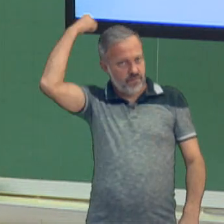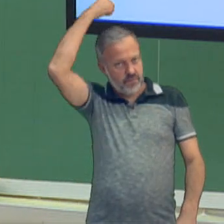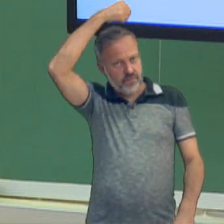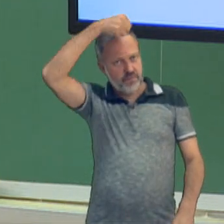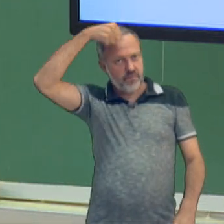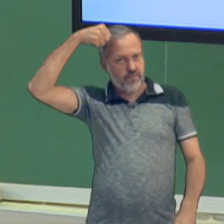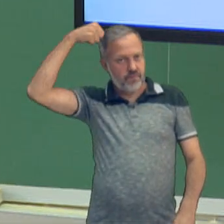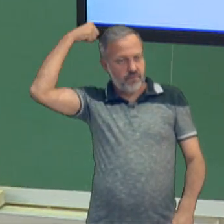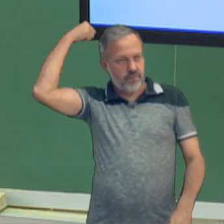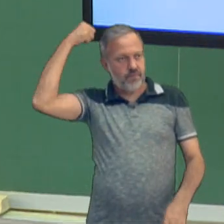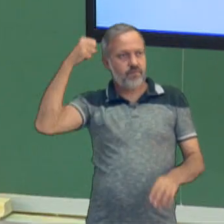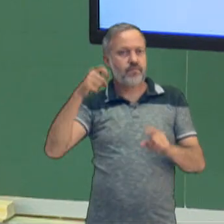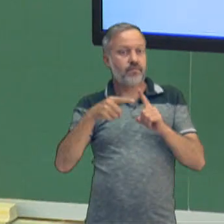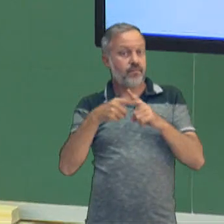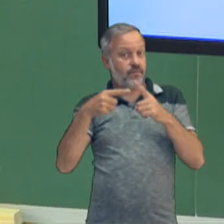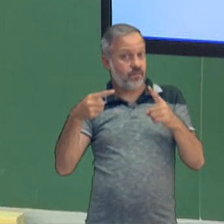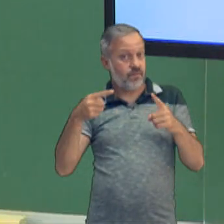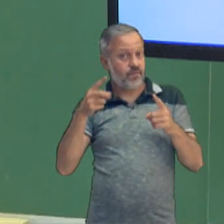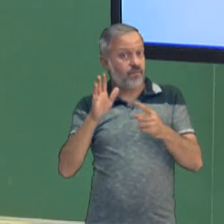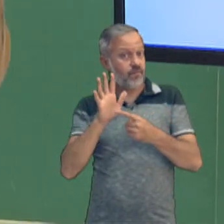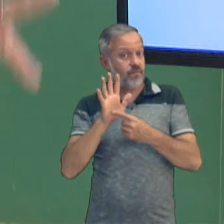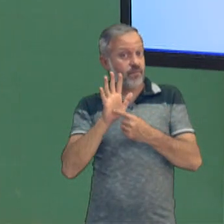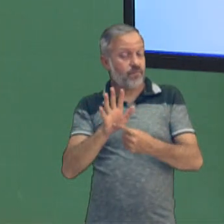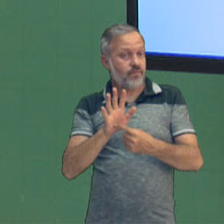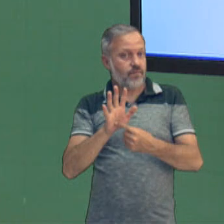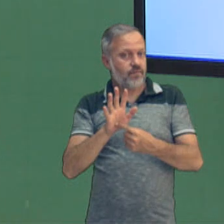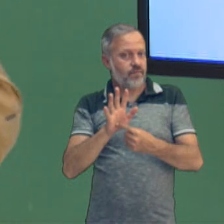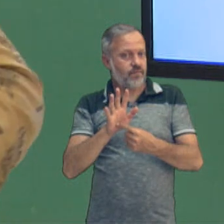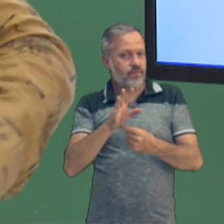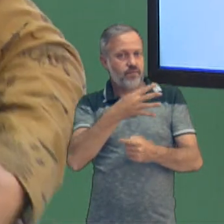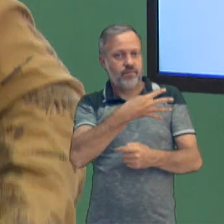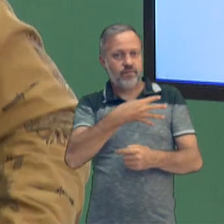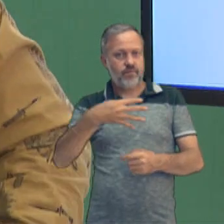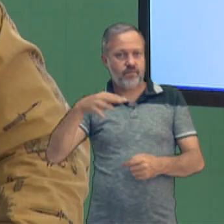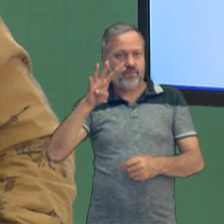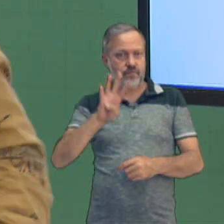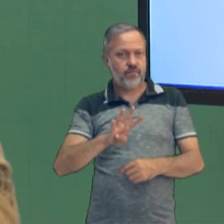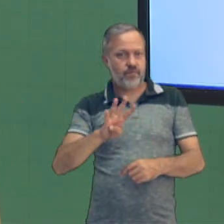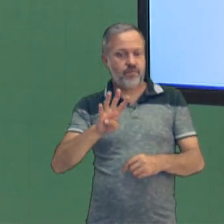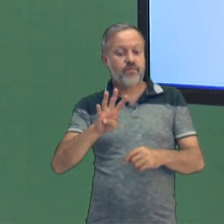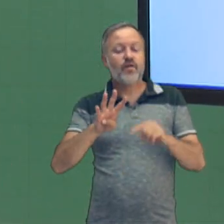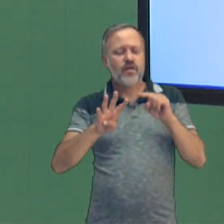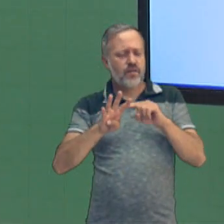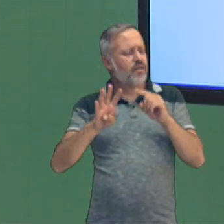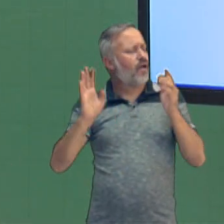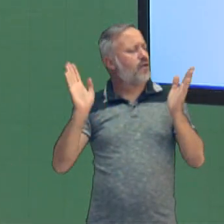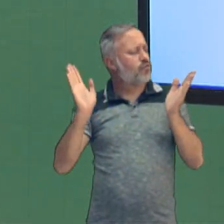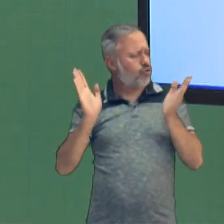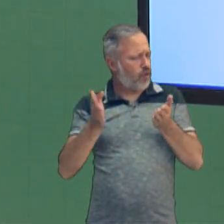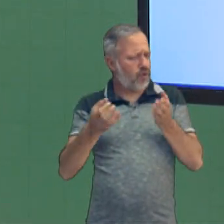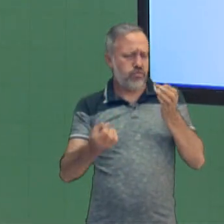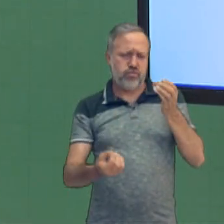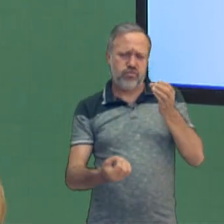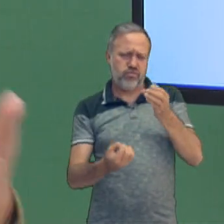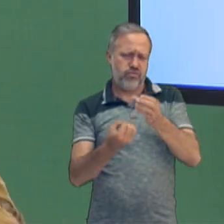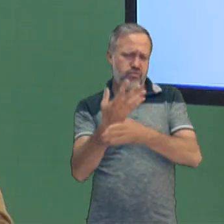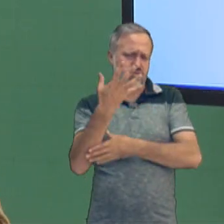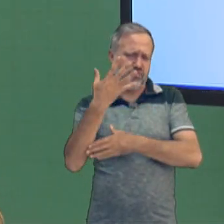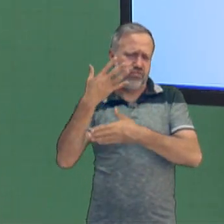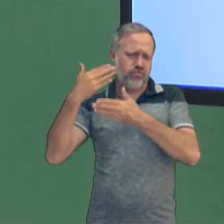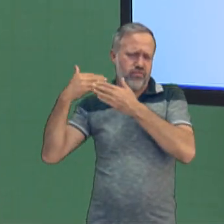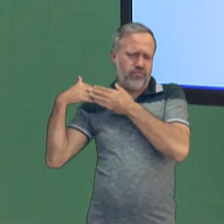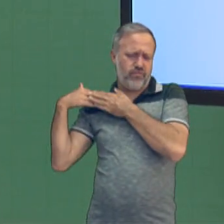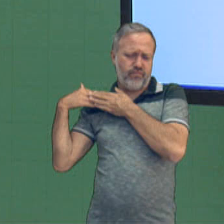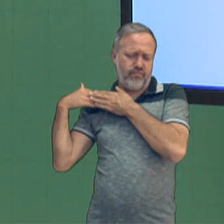das tradições, marcando as datas importantes, mas que os calendários já surgem com esta função sagrada, calendários